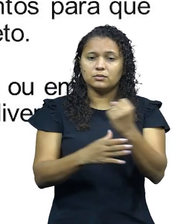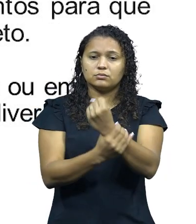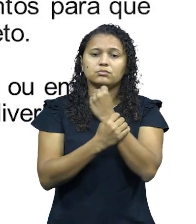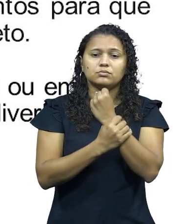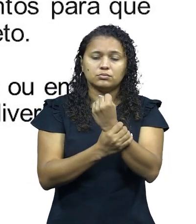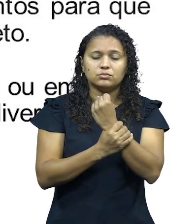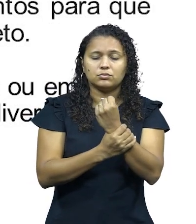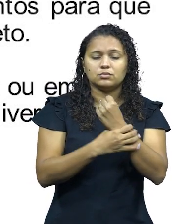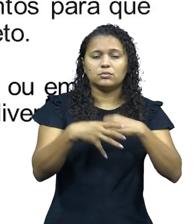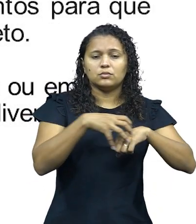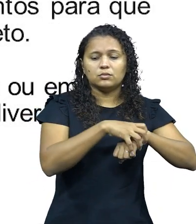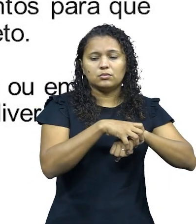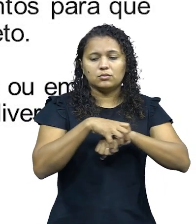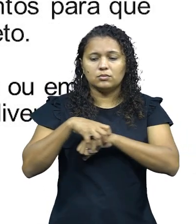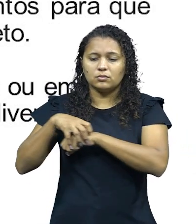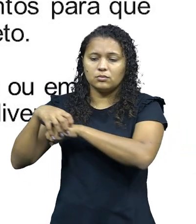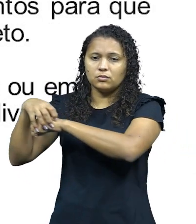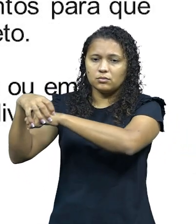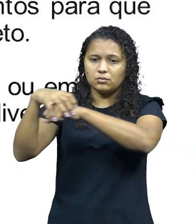fixados e seguros